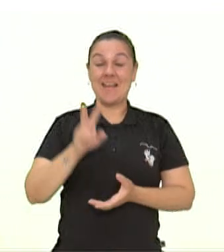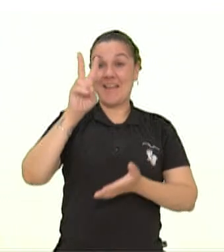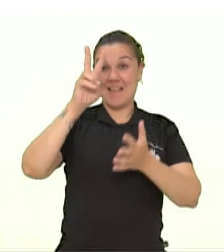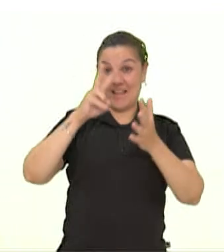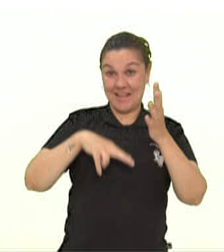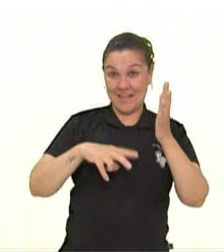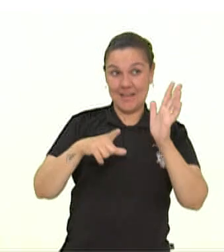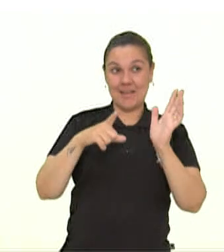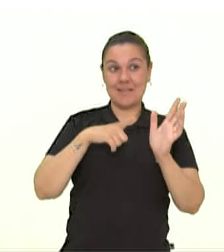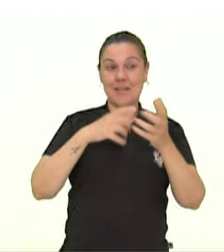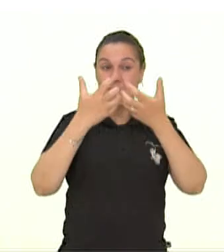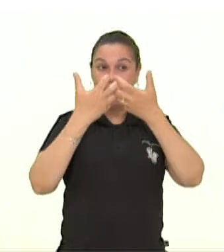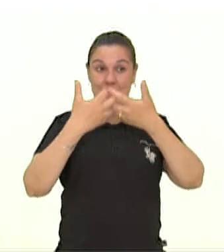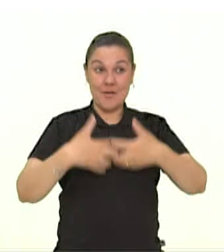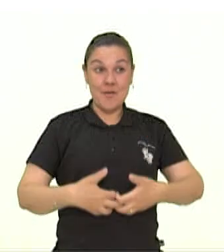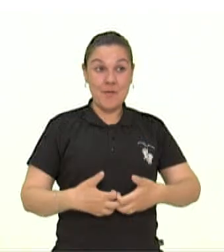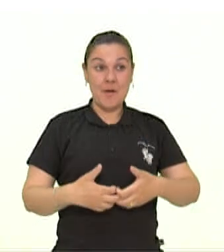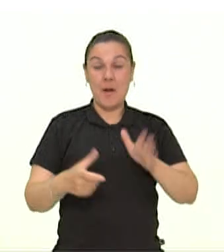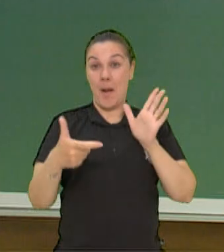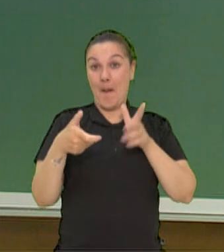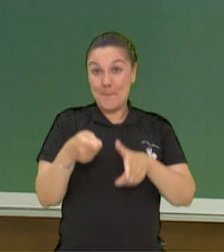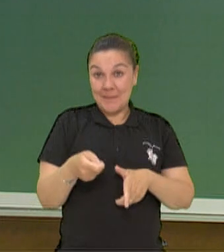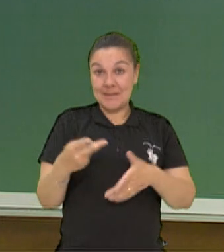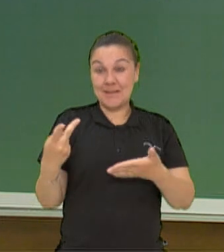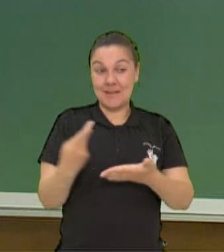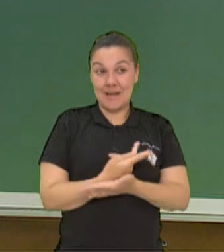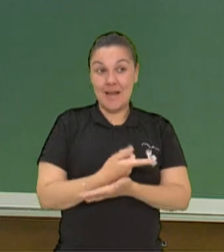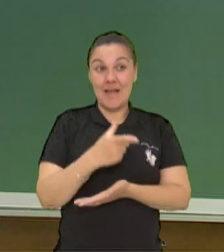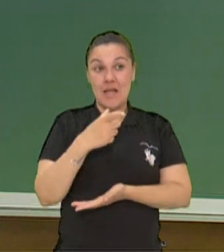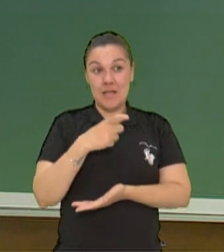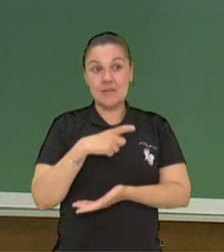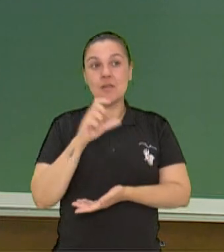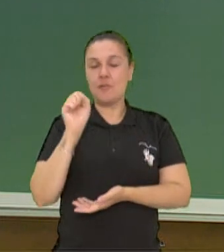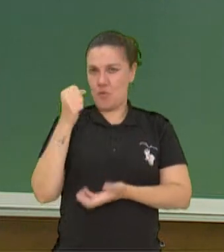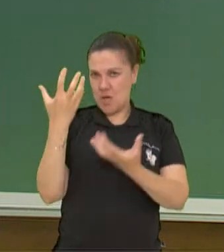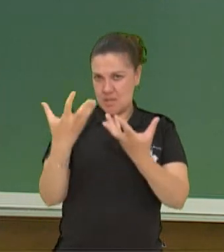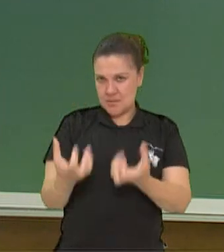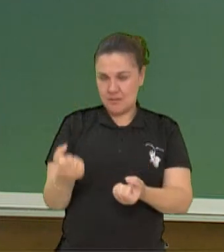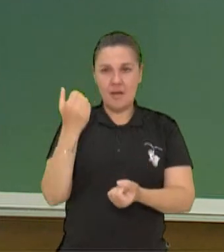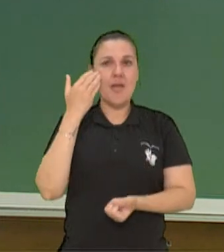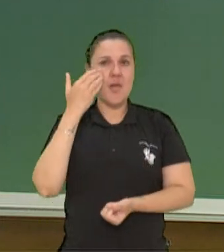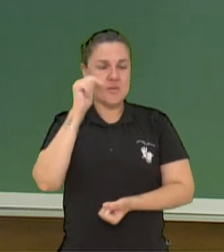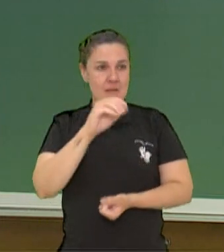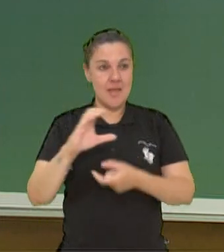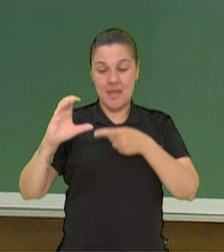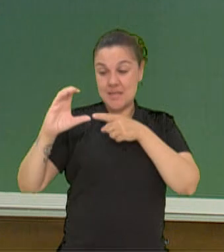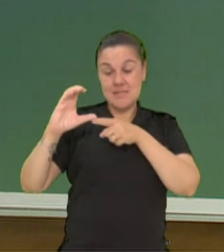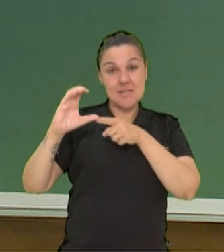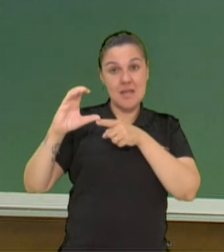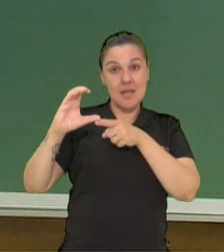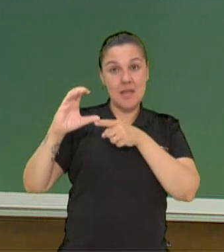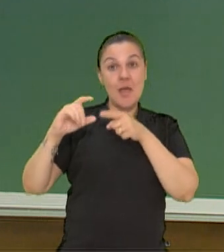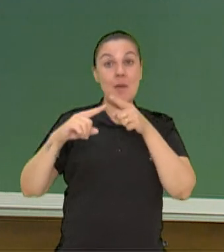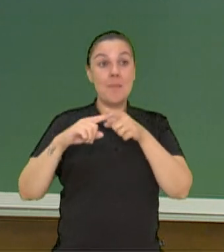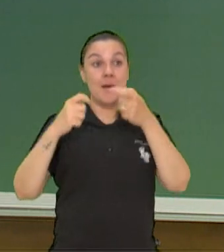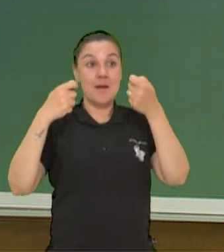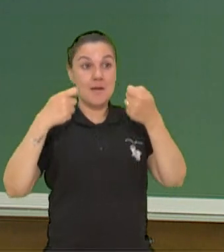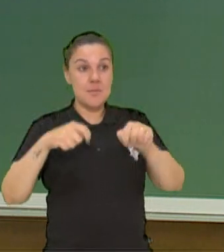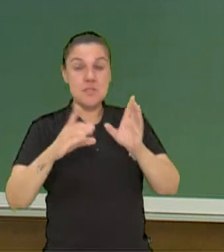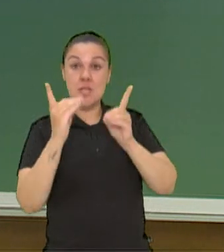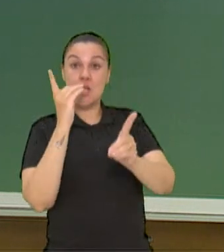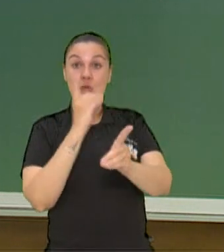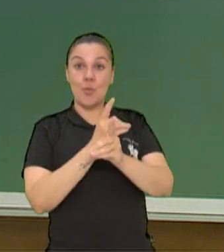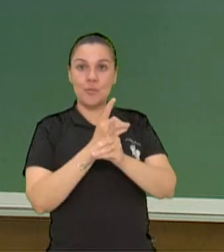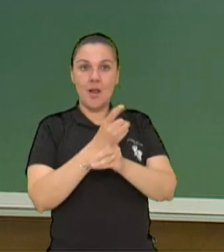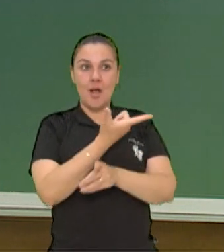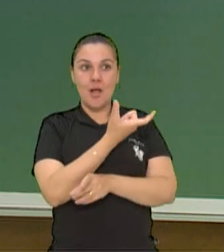na verdade tem uma solução, né? Eu apertei aqui sem querer, tem uma solução. Tá, eu vou assumir, eu sei que é a letra C, mas você tem que chegar nesse 200 Kelvin.